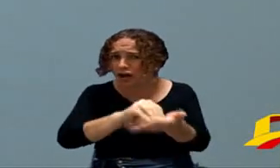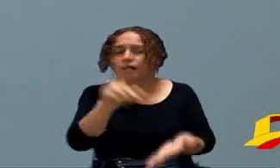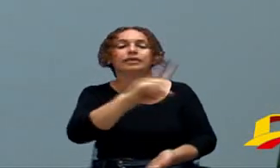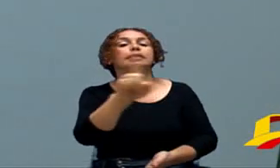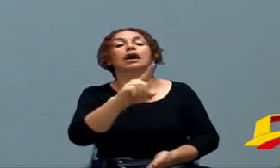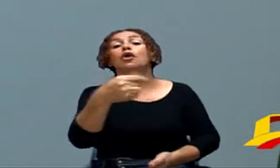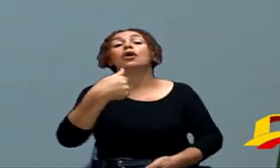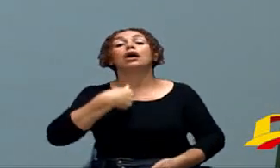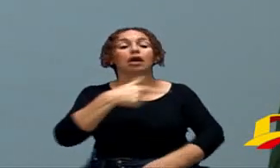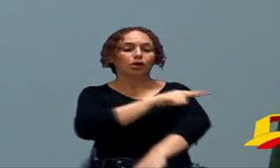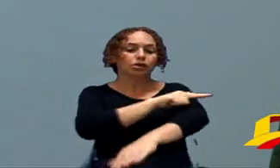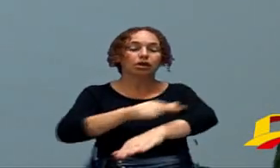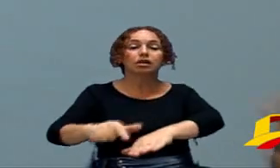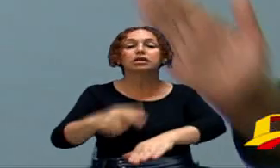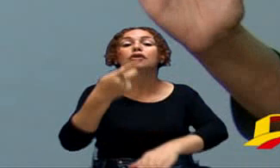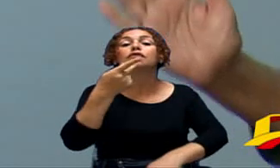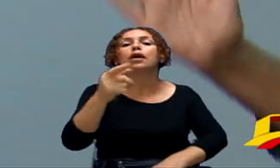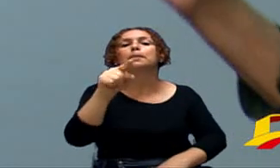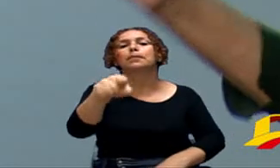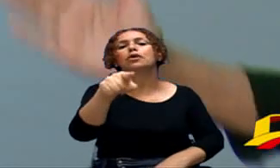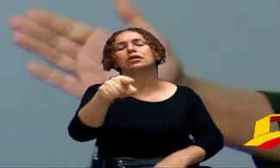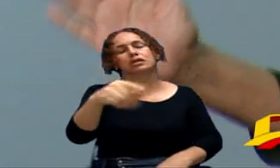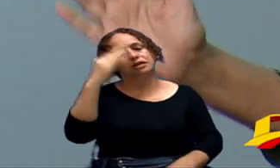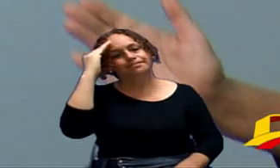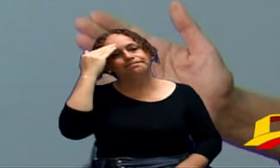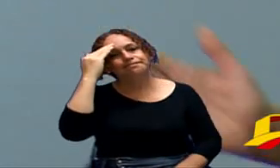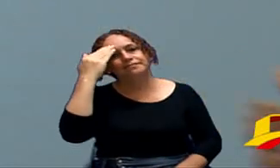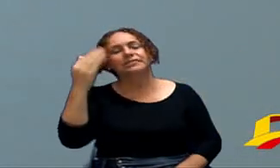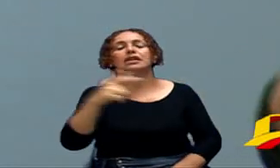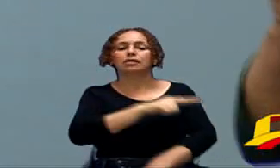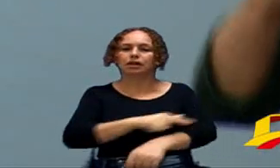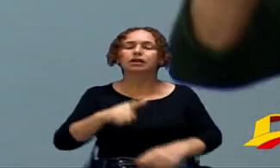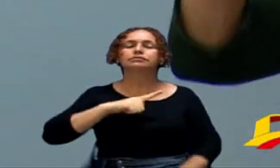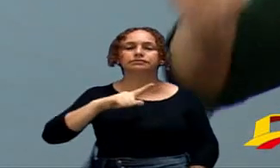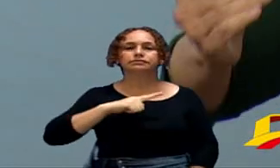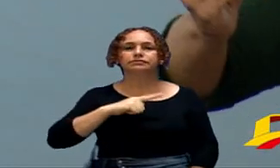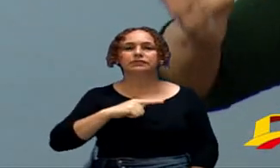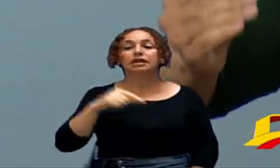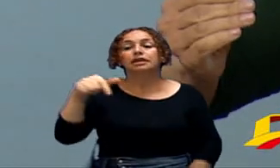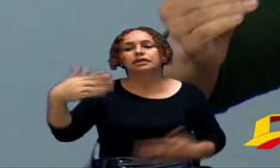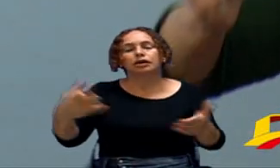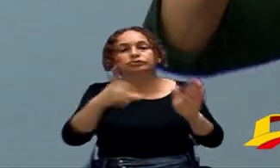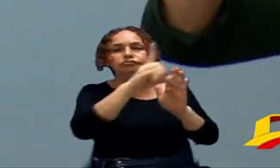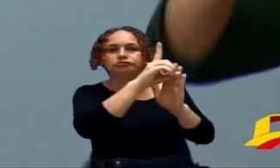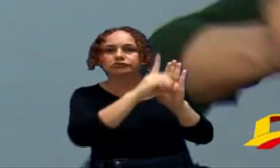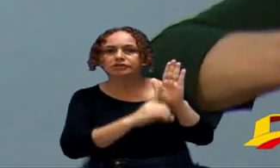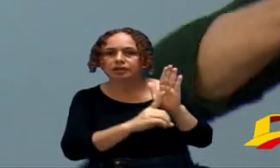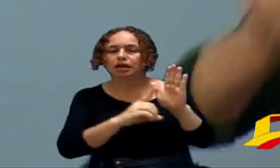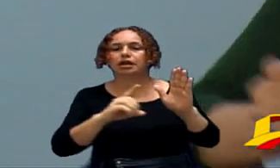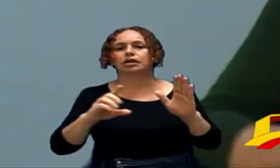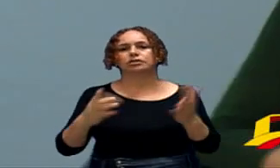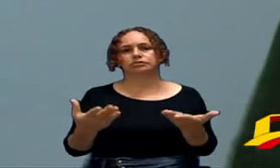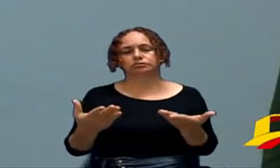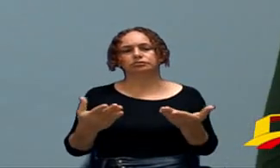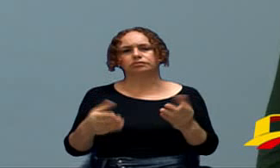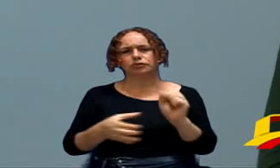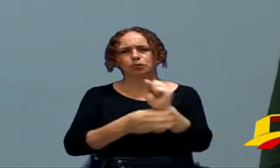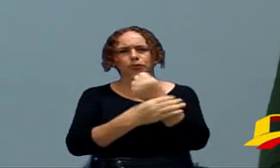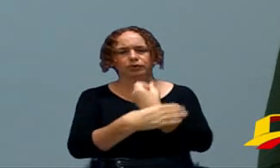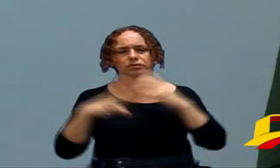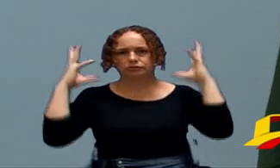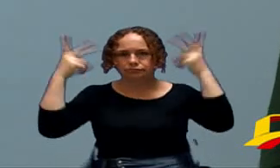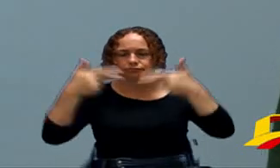civilizadas. Entendam que a Defensoria Animal vai estar funcionando em Sorocaba, já entramos em contato